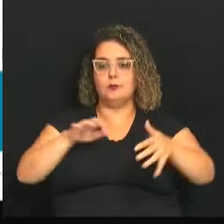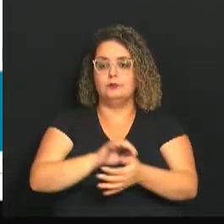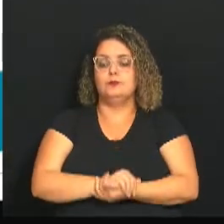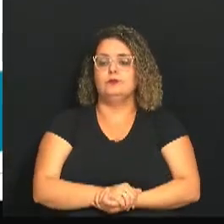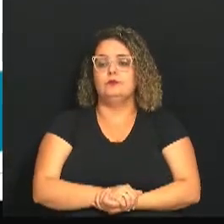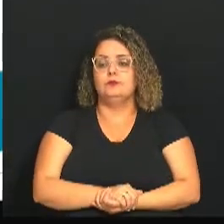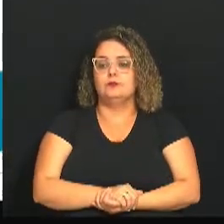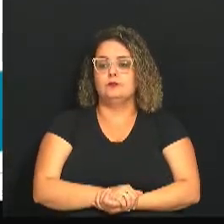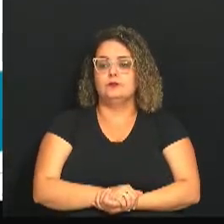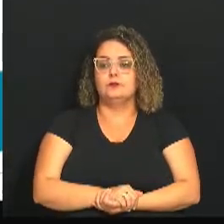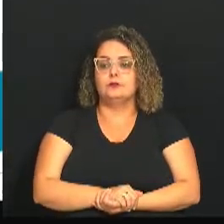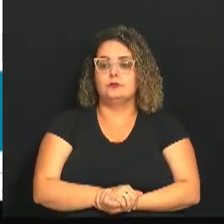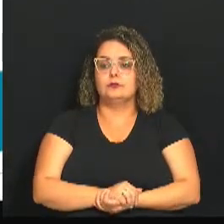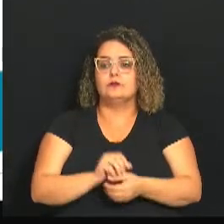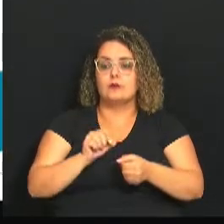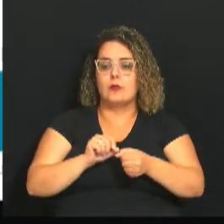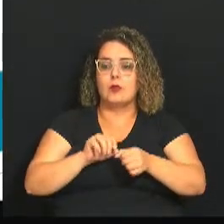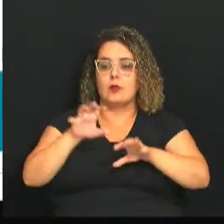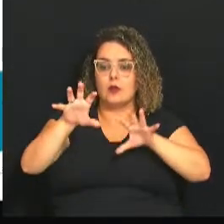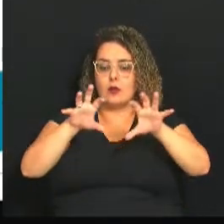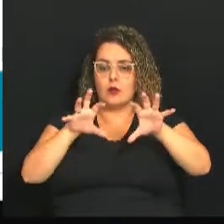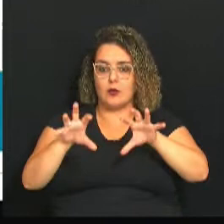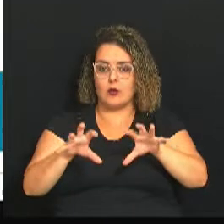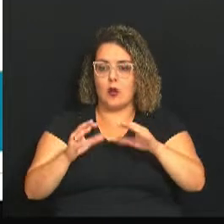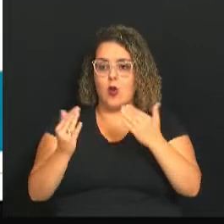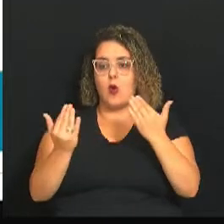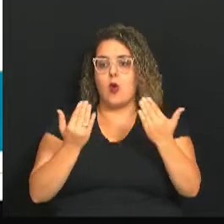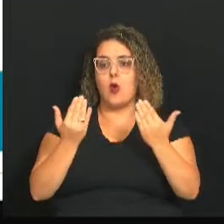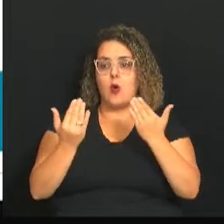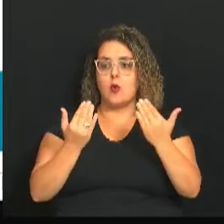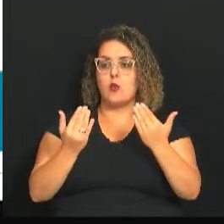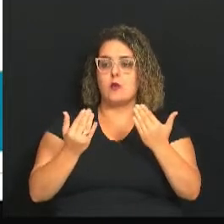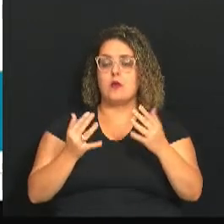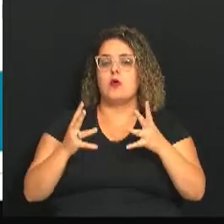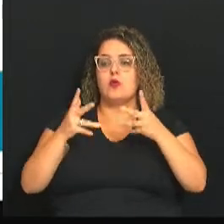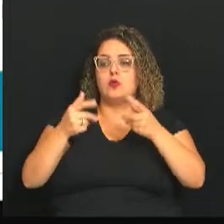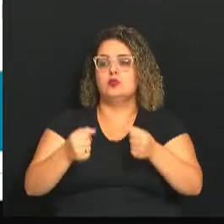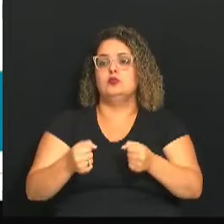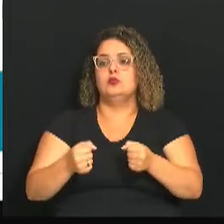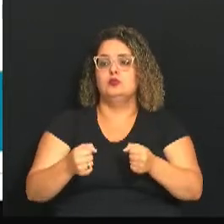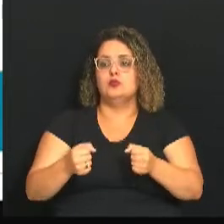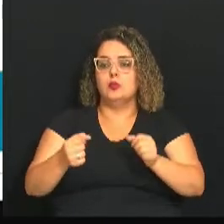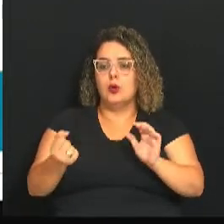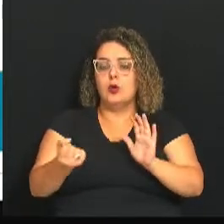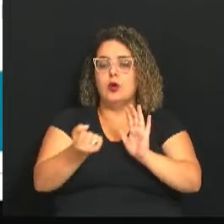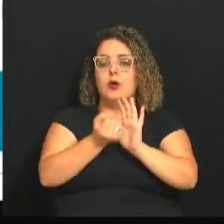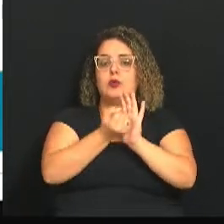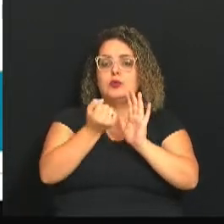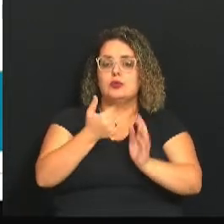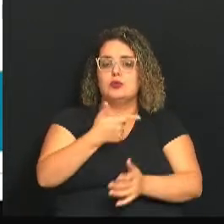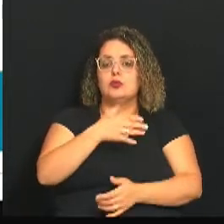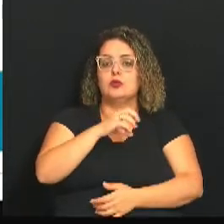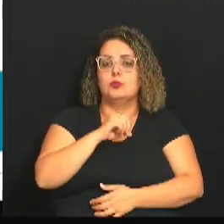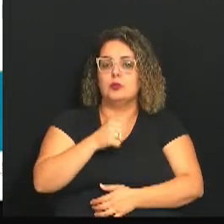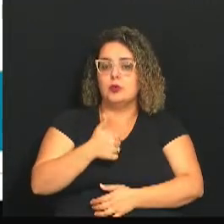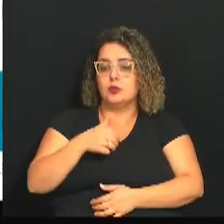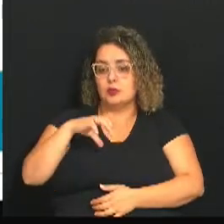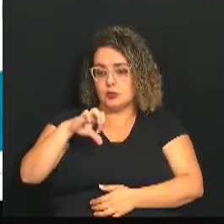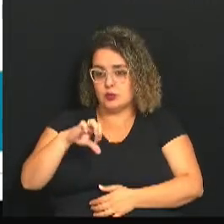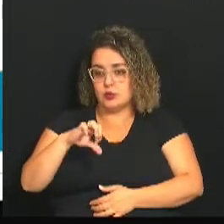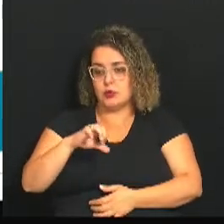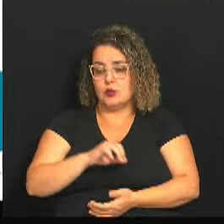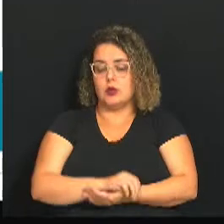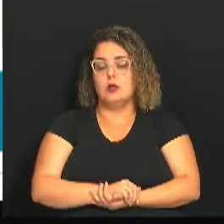Eu fiz um mapa aqui para plotar em comparação com as ocorrências registradas em 2019, né? Mas o mapa